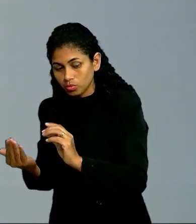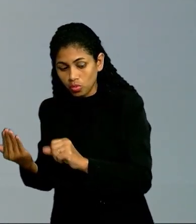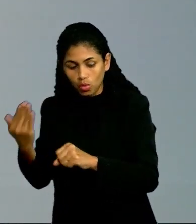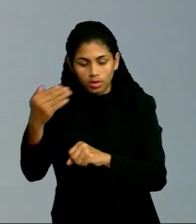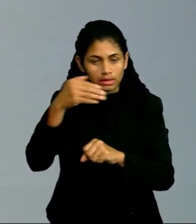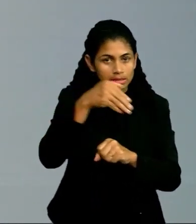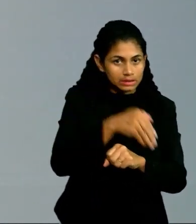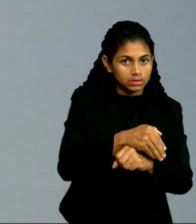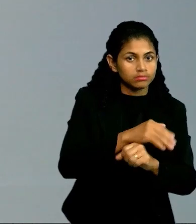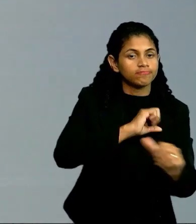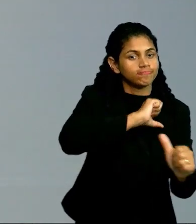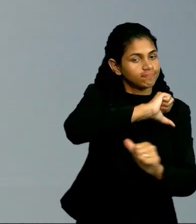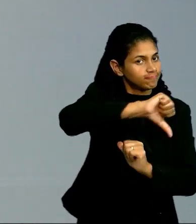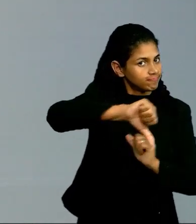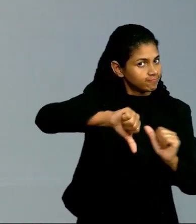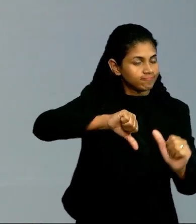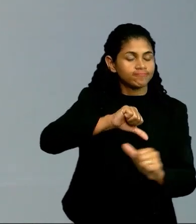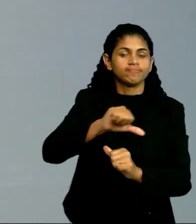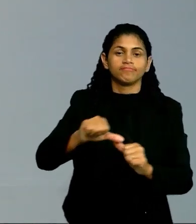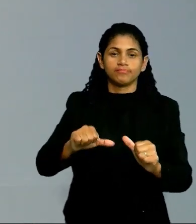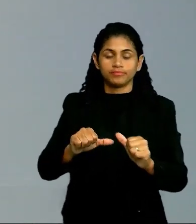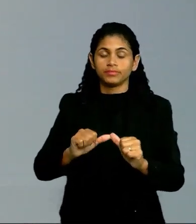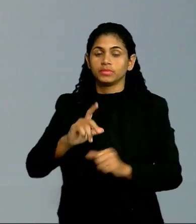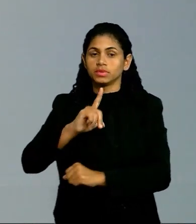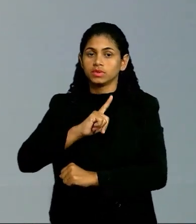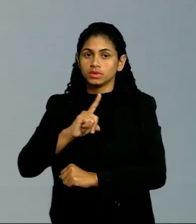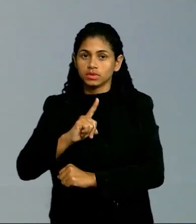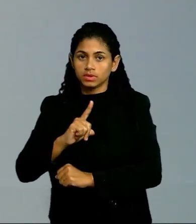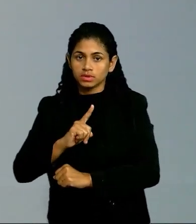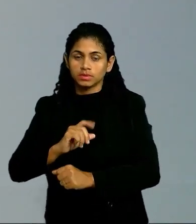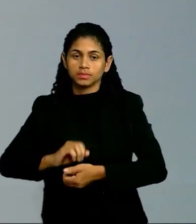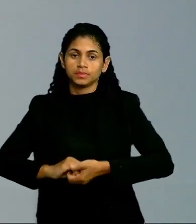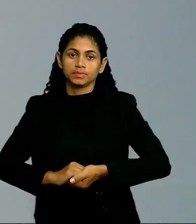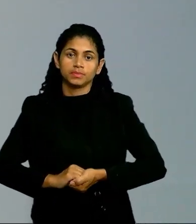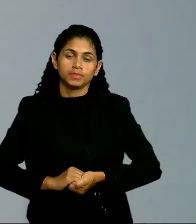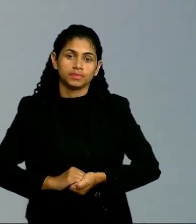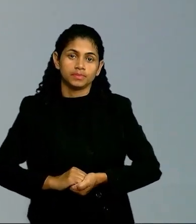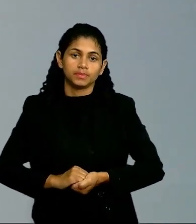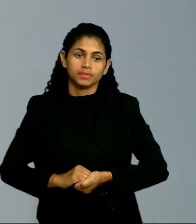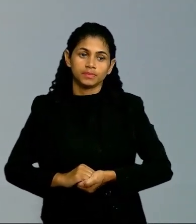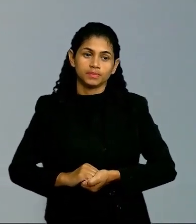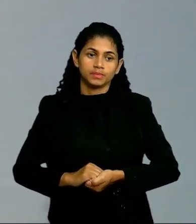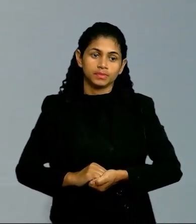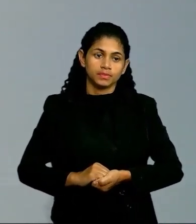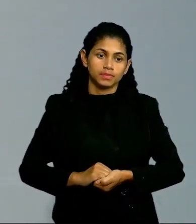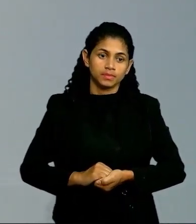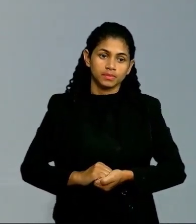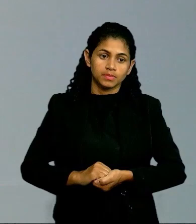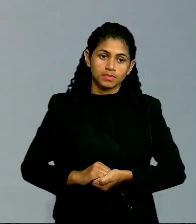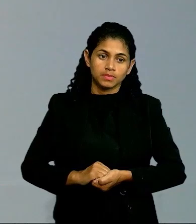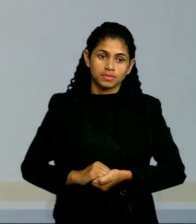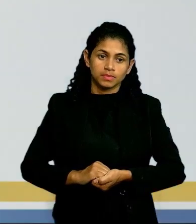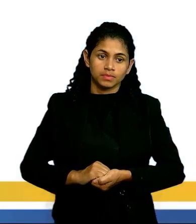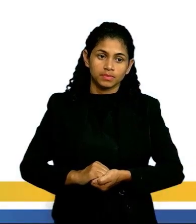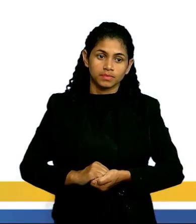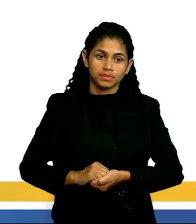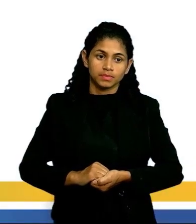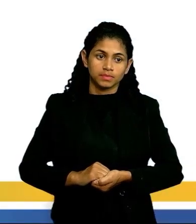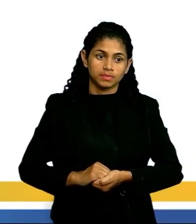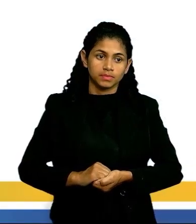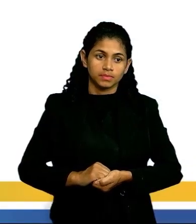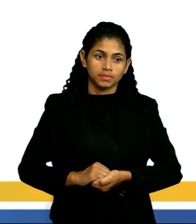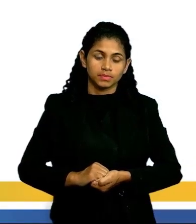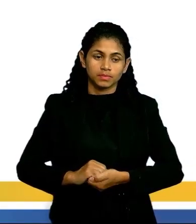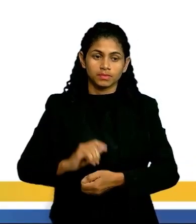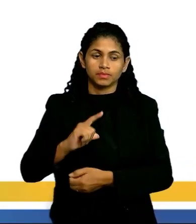a oxidação de alguém. Para isso, temos uma reação de oxirredução. Perfeito? Vamos ver na tela, olha só.